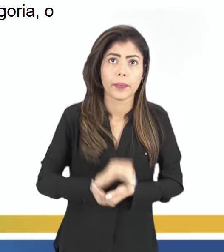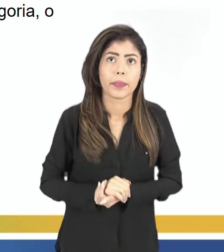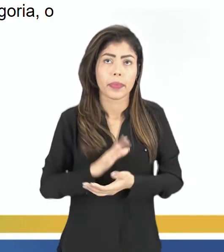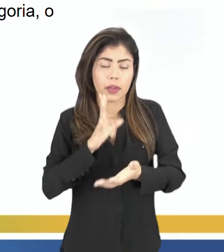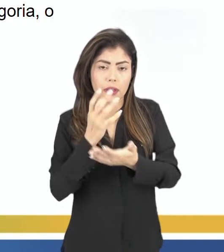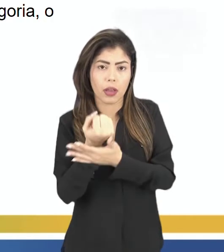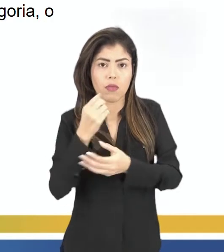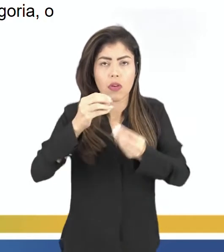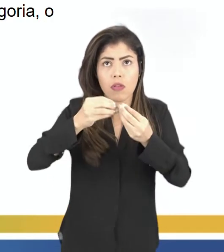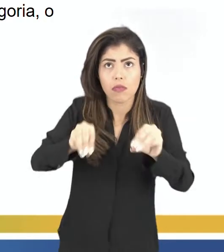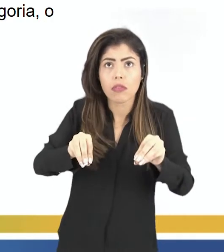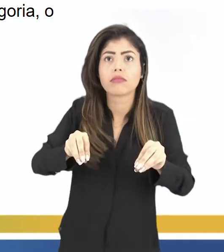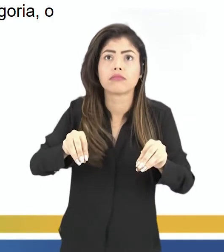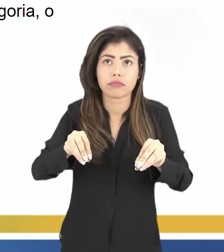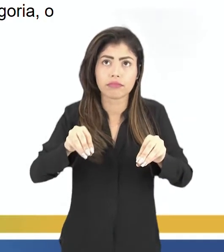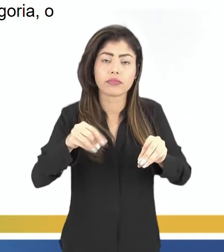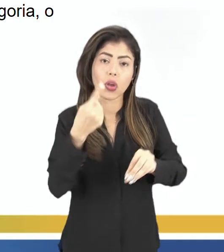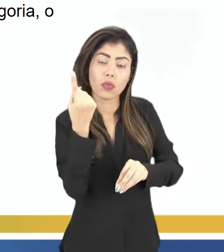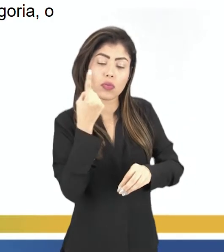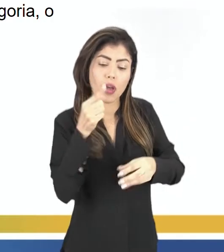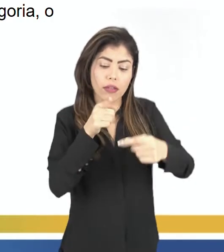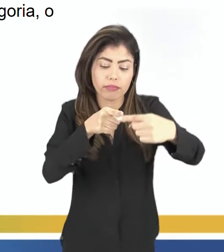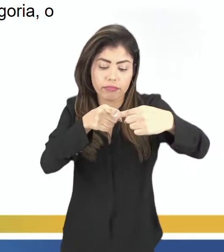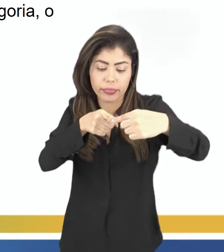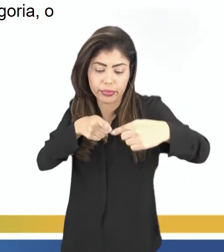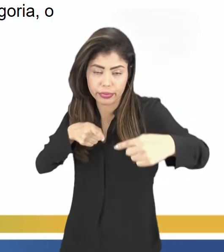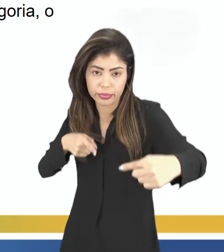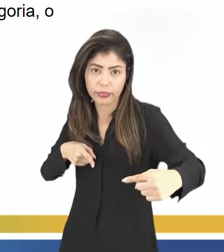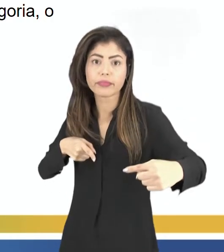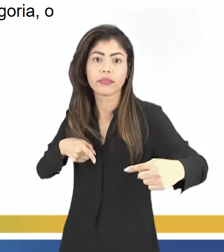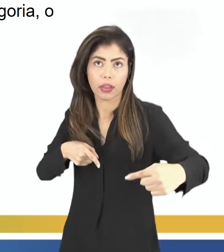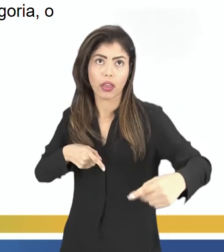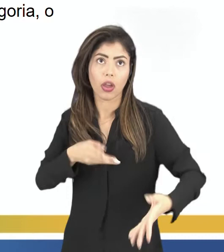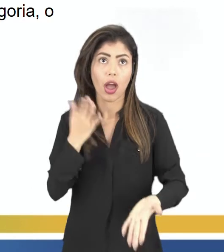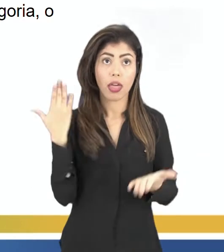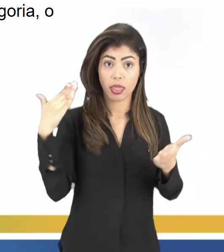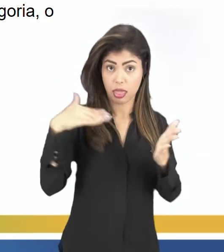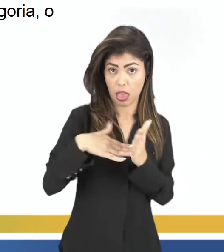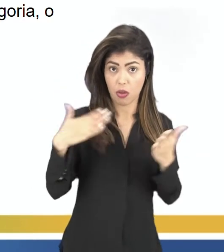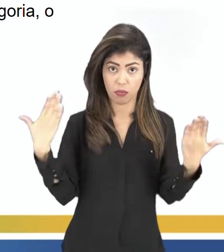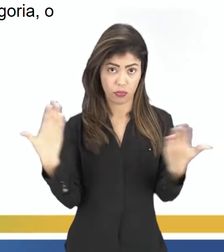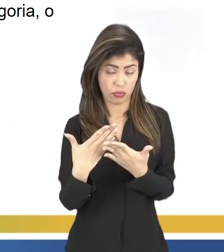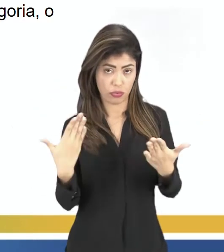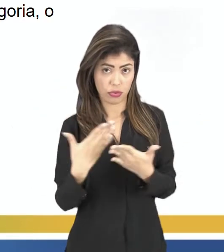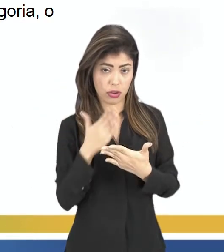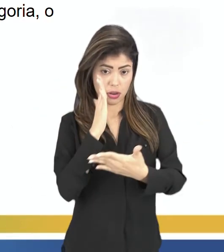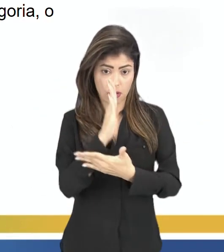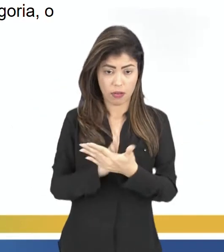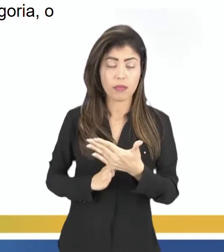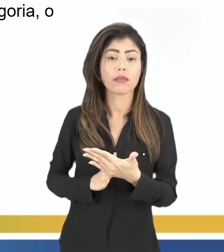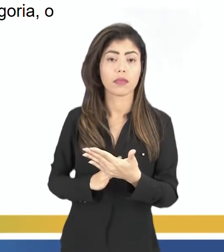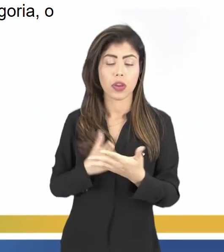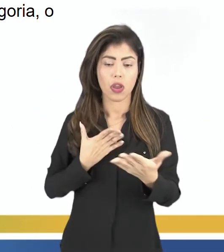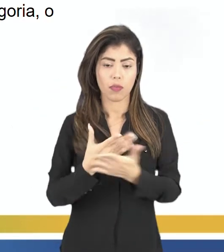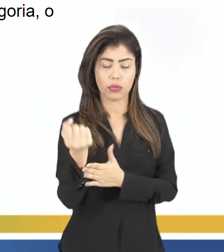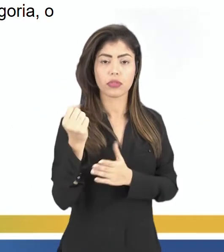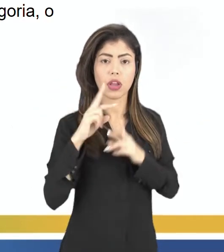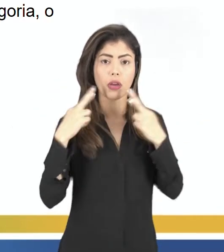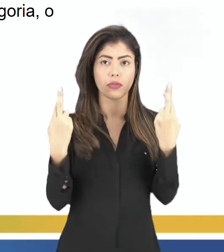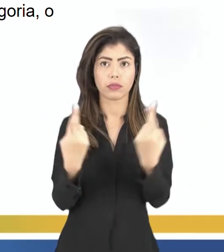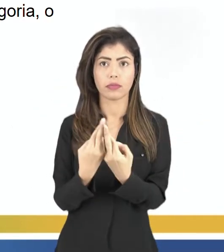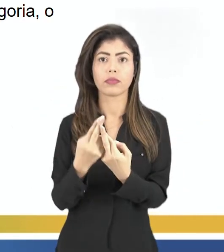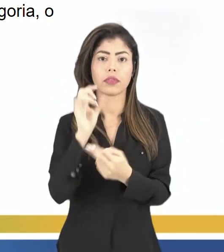se pegássemos um ovo cozido e com uma linha dividíssemos ao meio. Dessa forma, até hoje, as metades separadas buscam